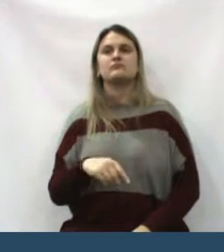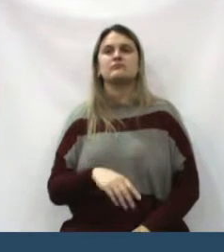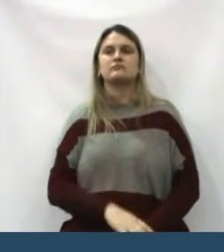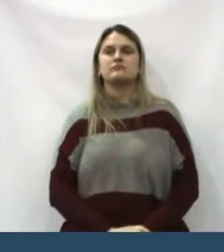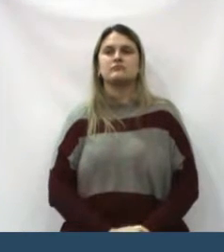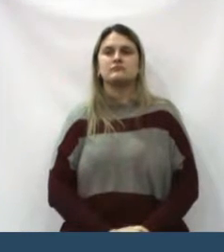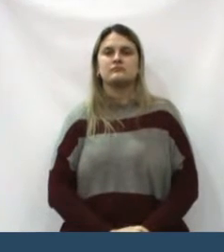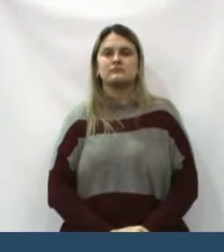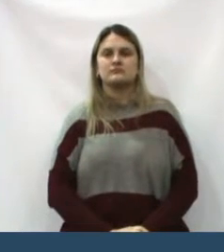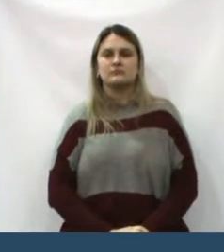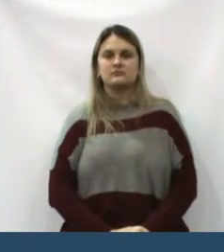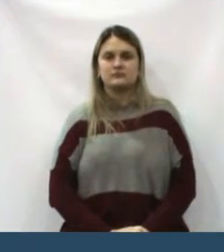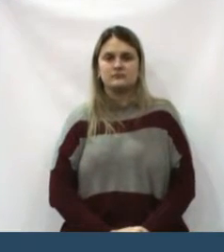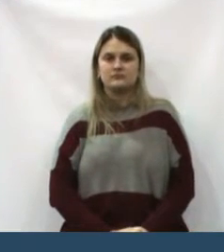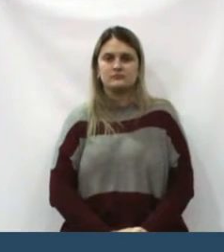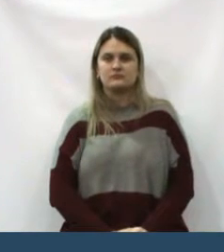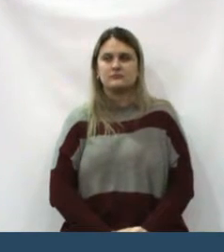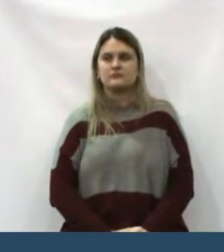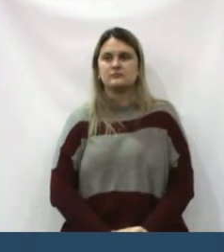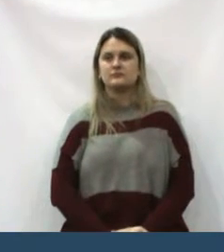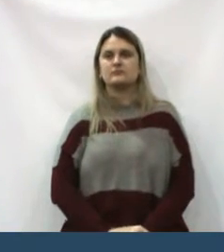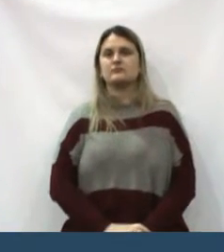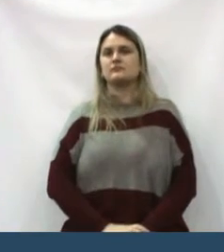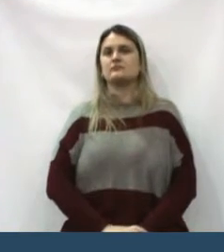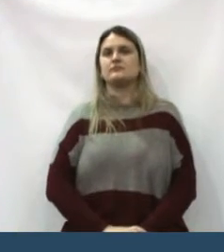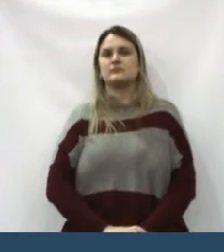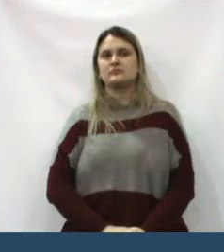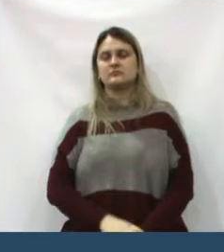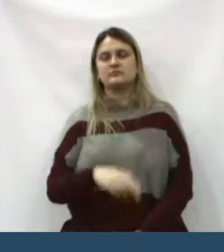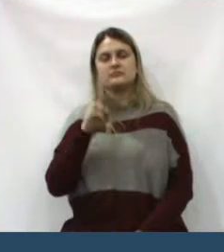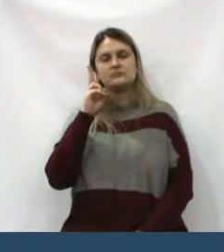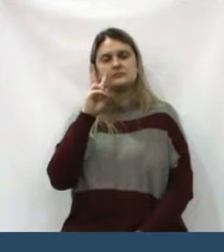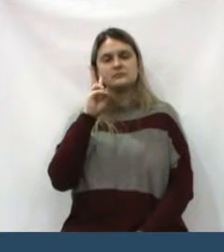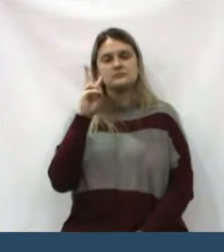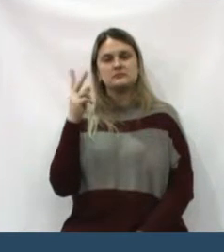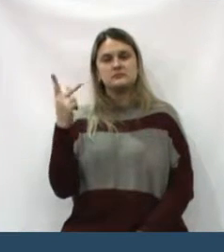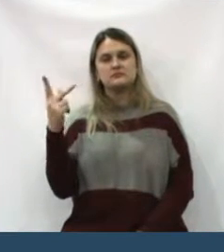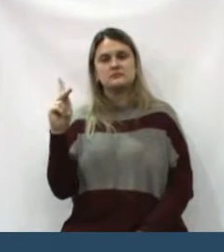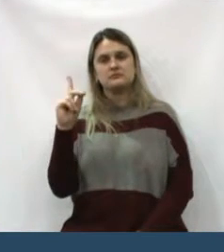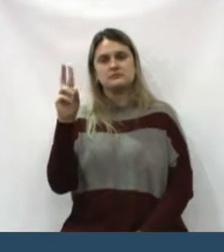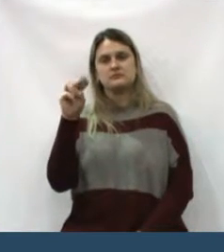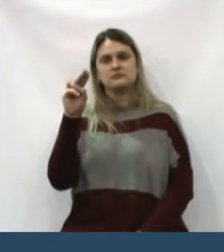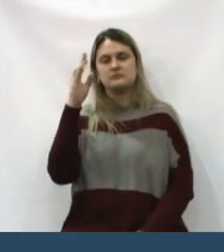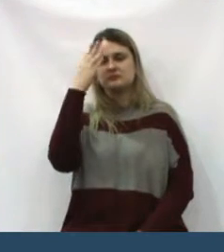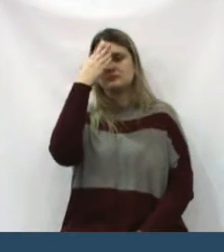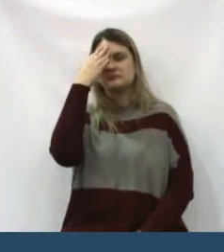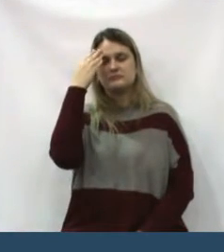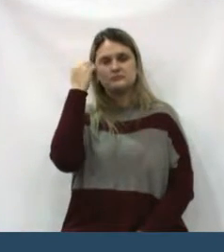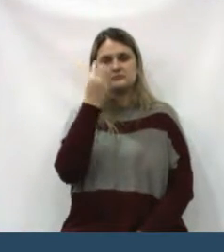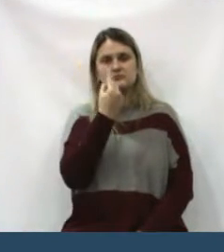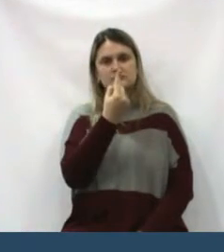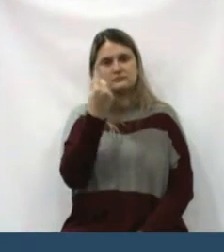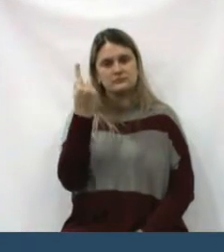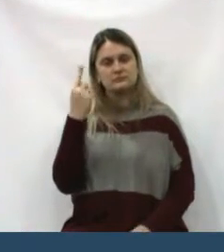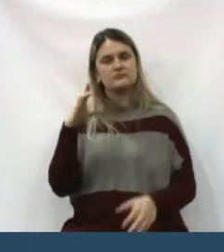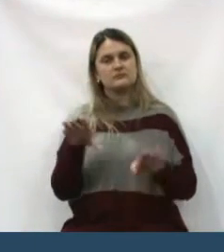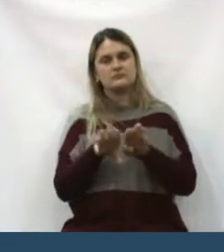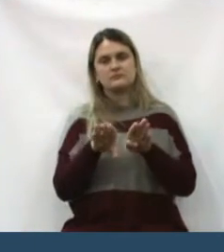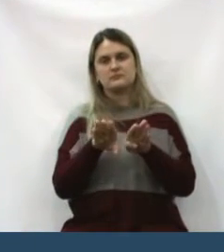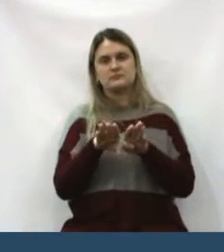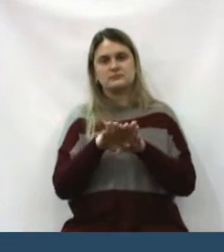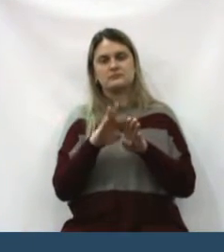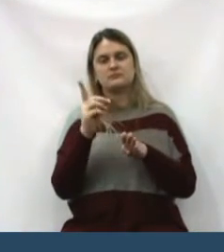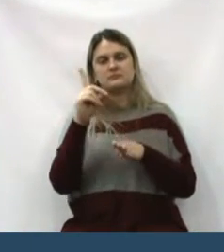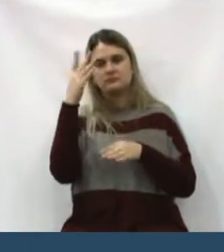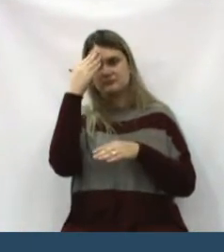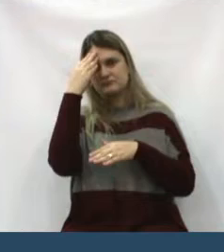me permita chamar de você, tenho certeza que não esquece de cada um, e eles com